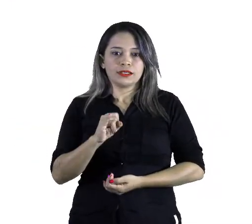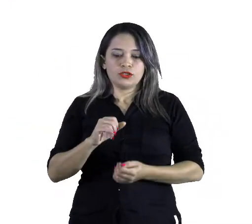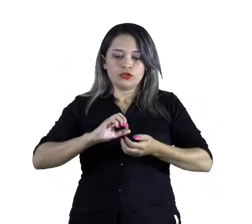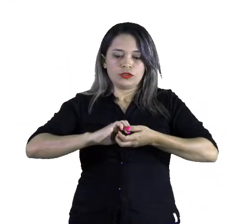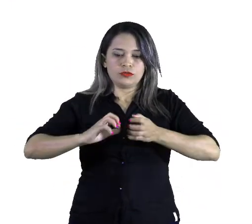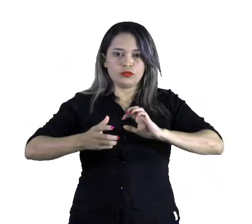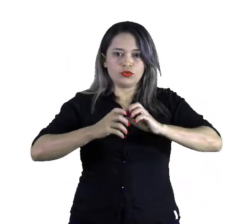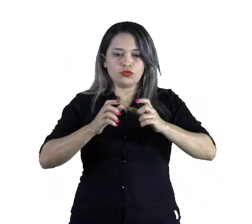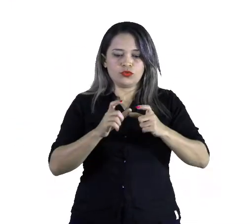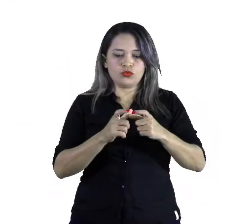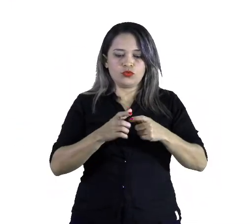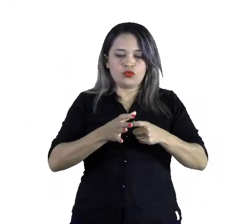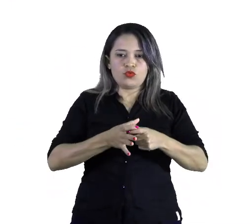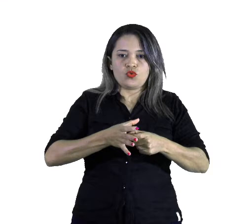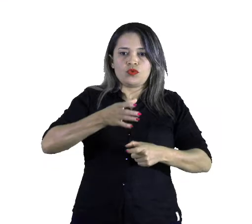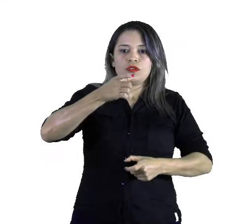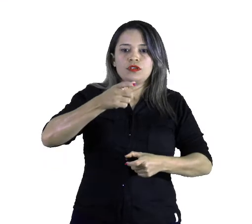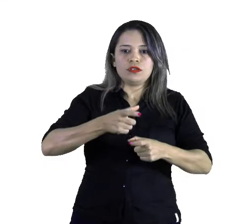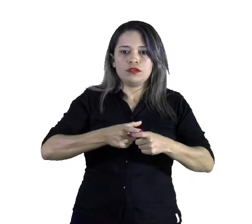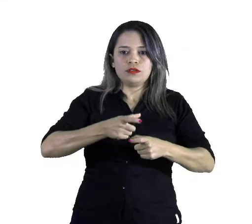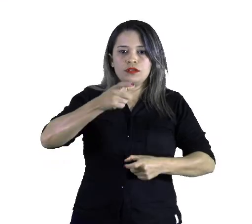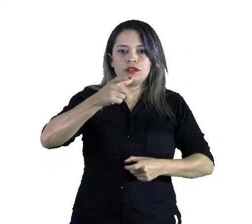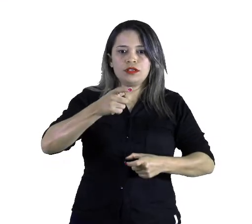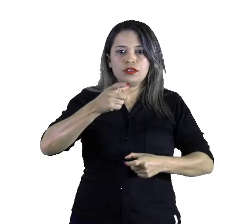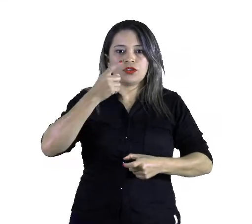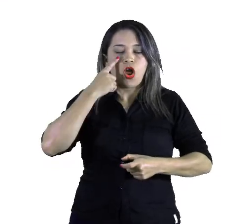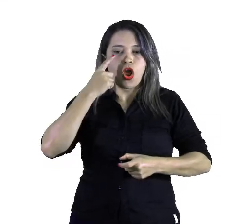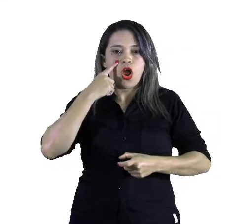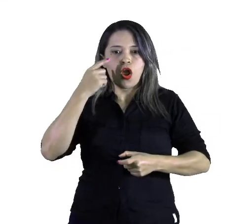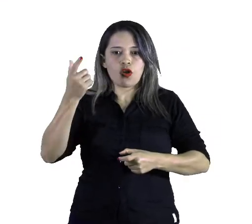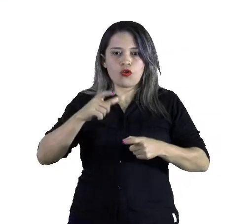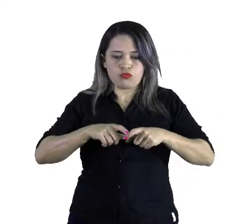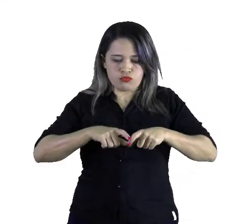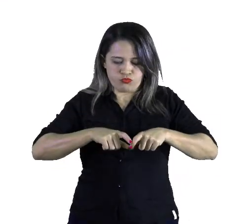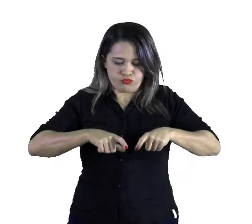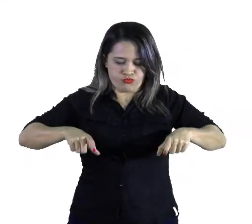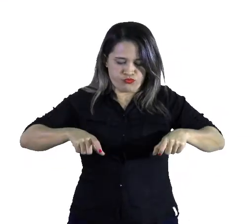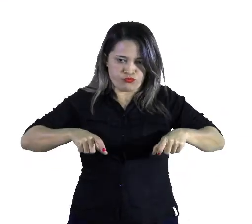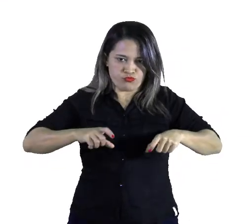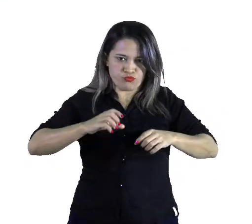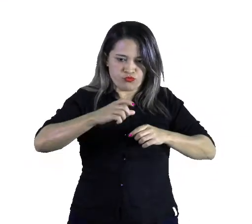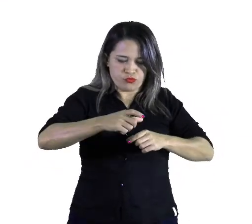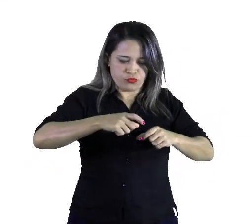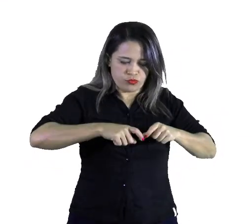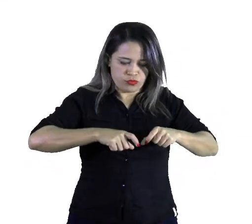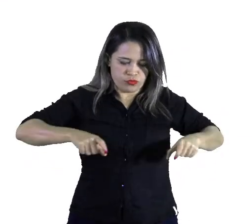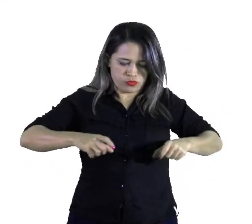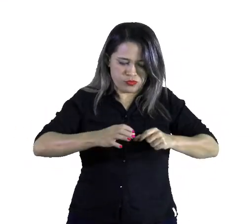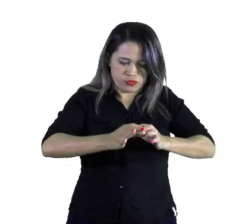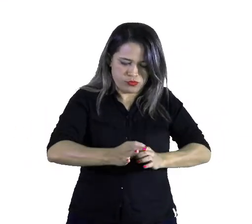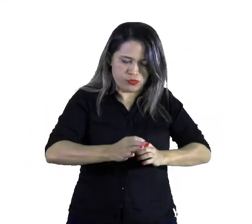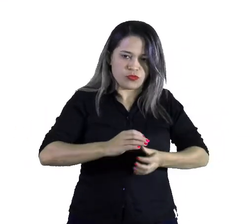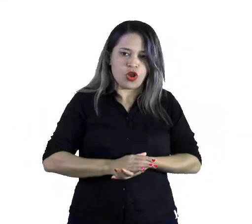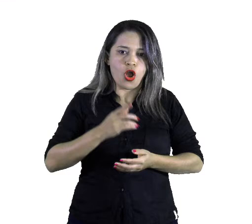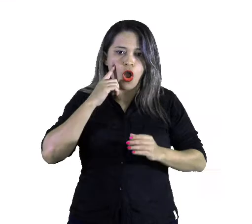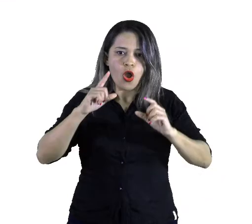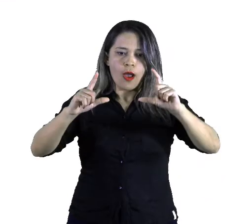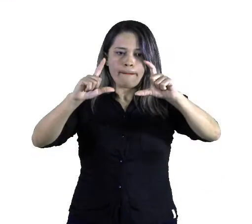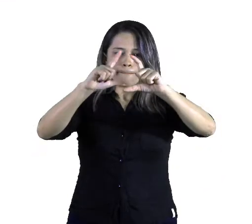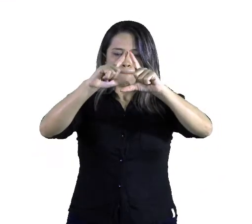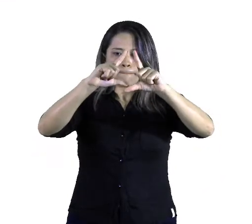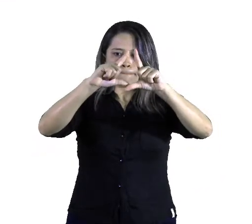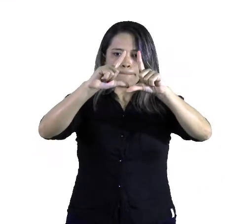o cilindro, olha como é que o cilindro fica desmontado, a planificação dele. Olha a pirâmide,